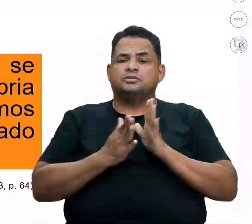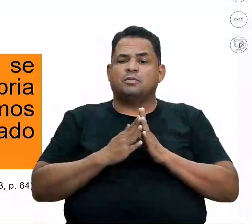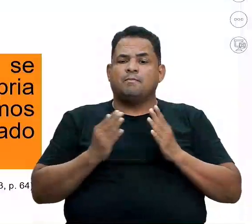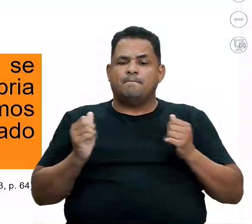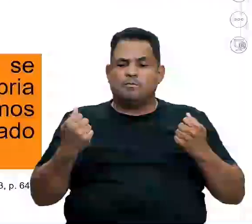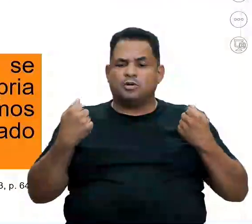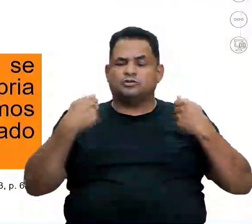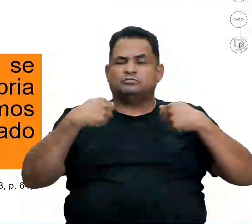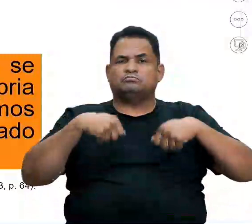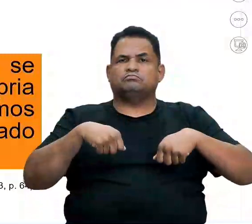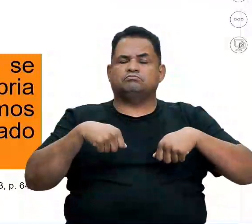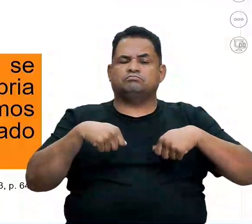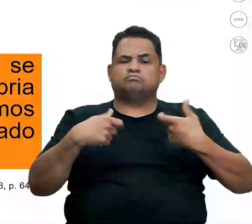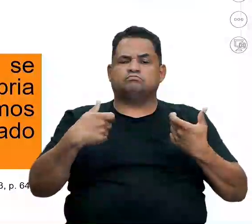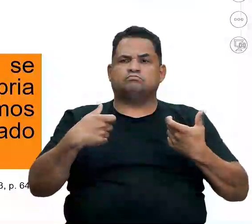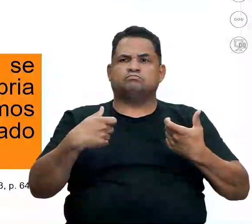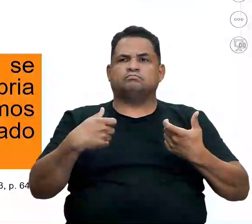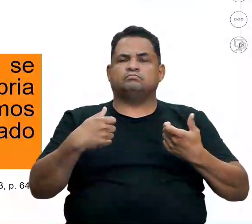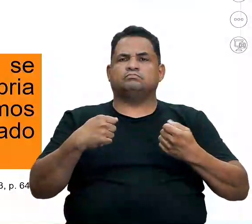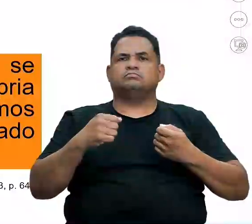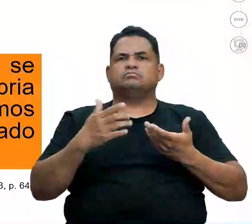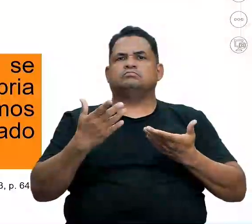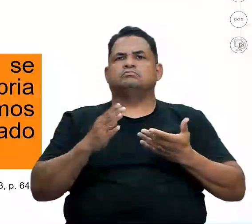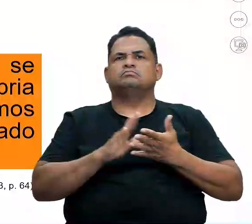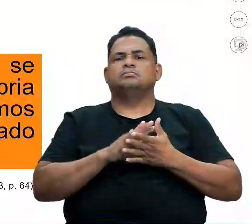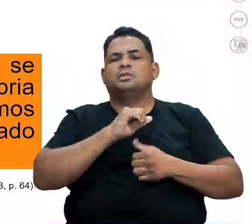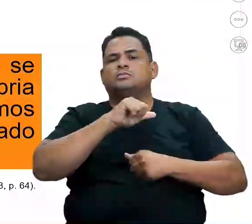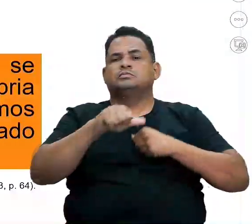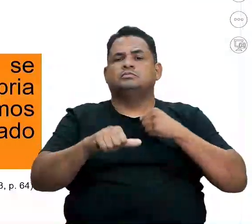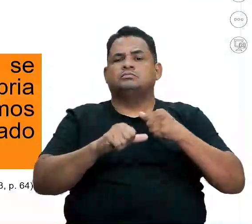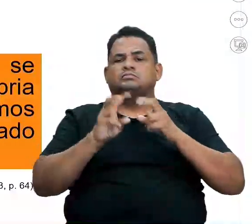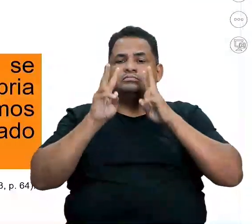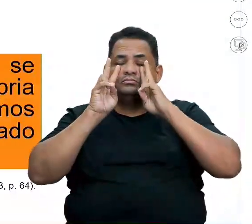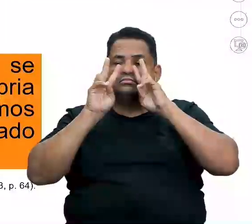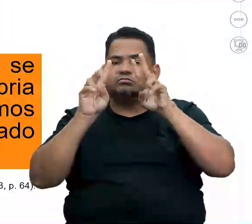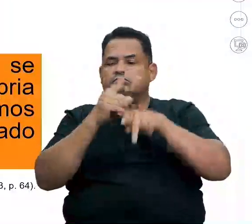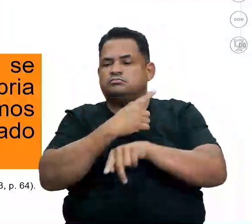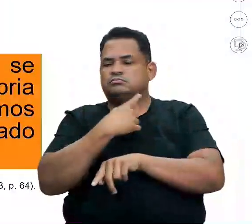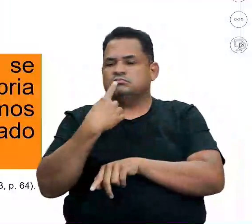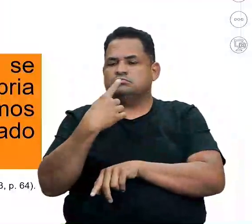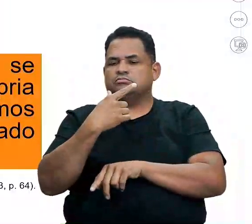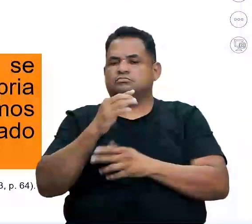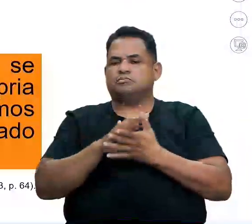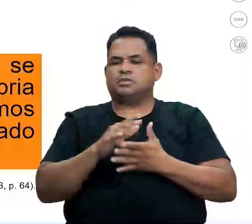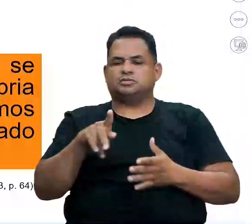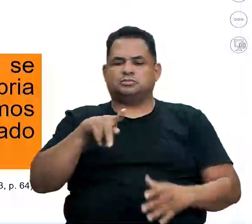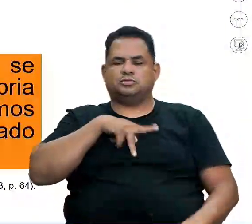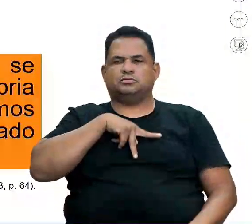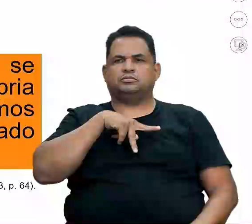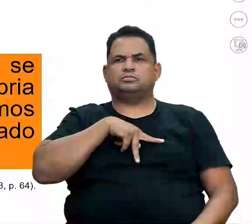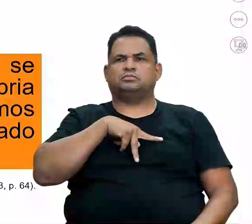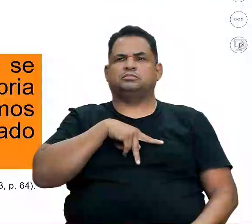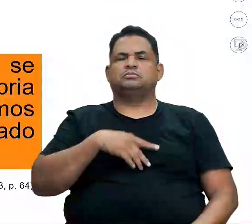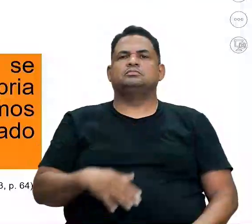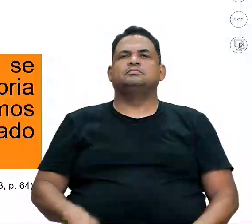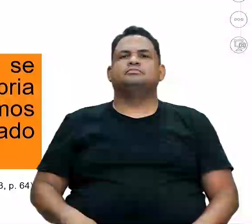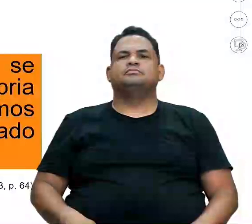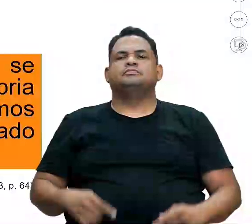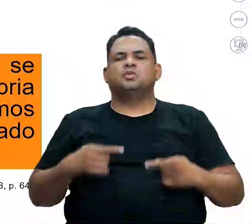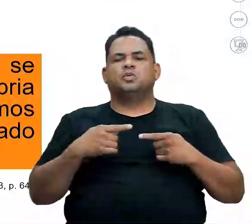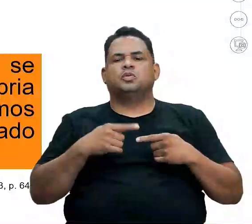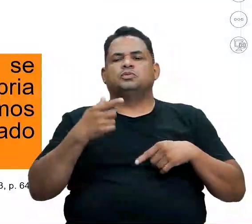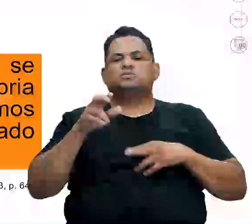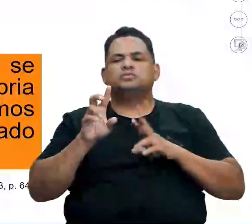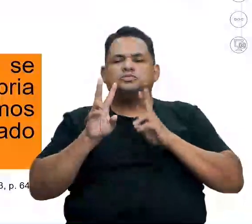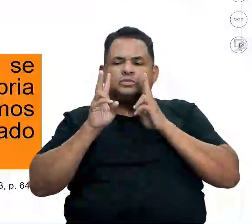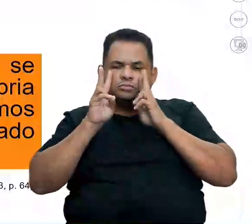aí, ou seja, causa uma mudança no olhar que temos sobre nós mesmos, né? Esse contato com o